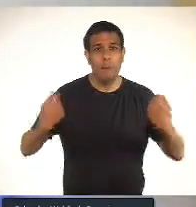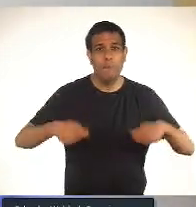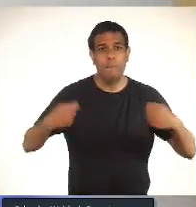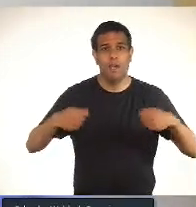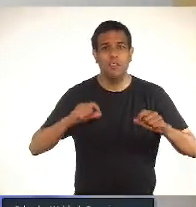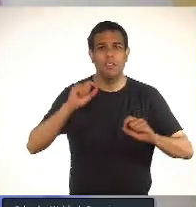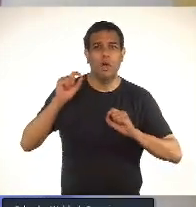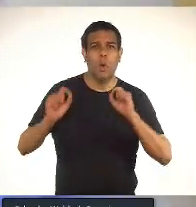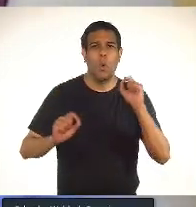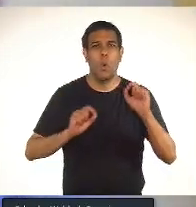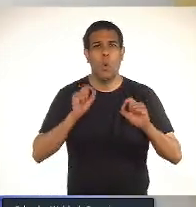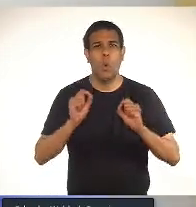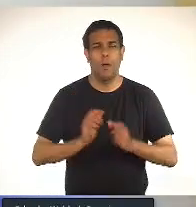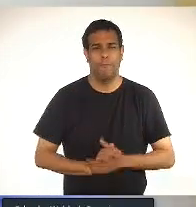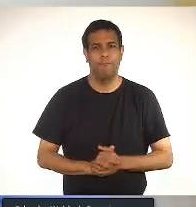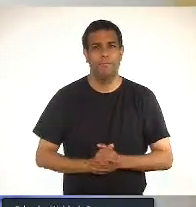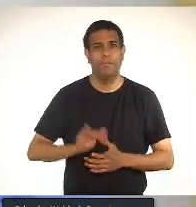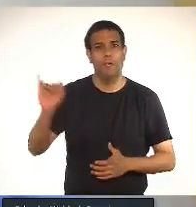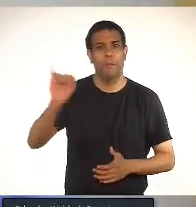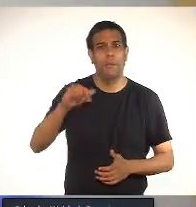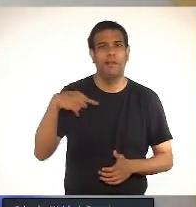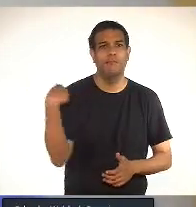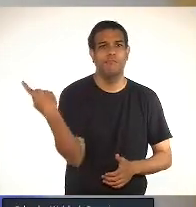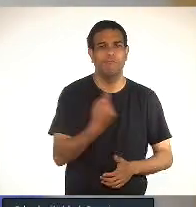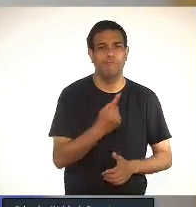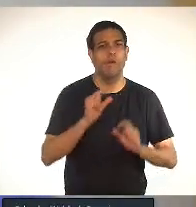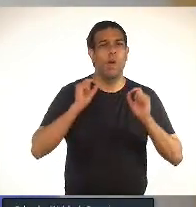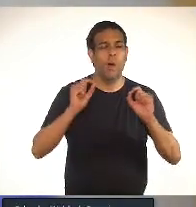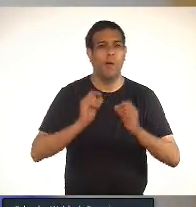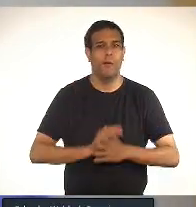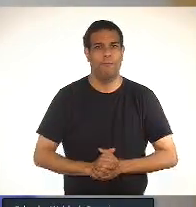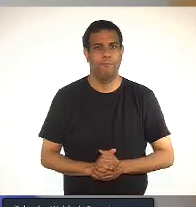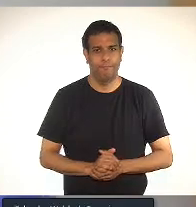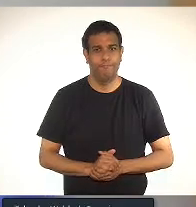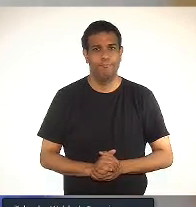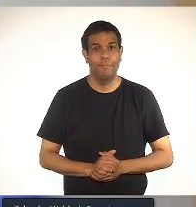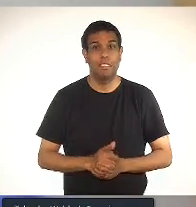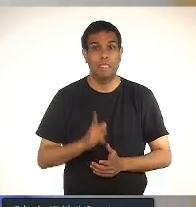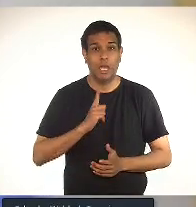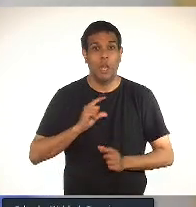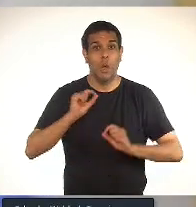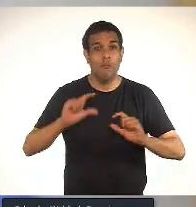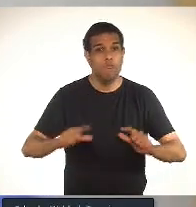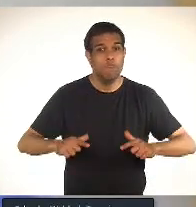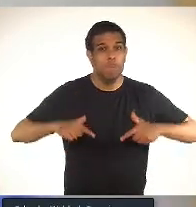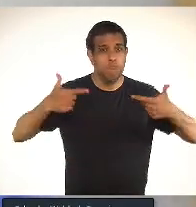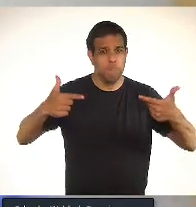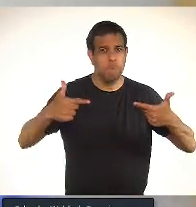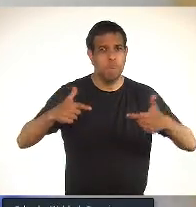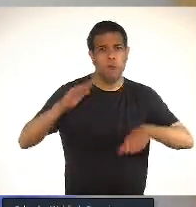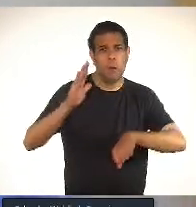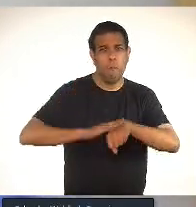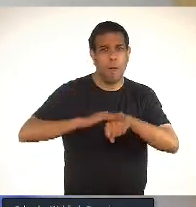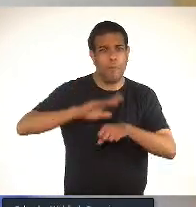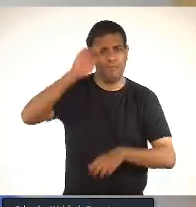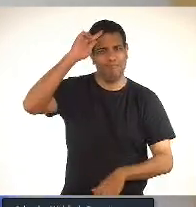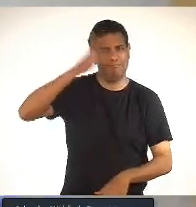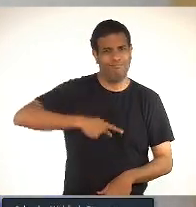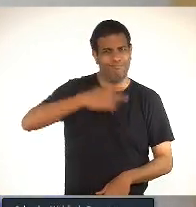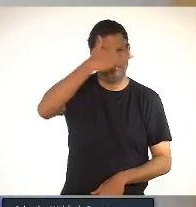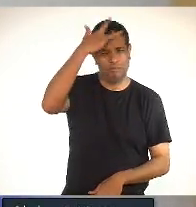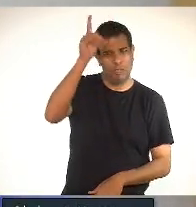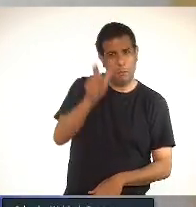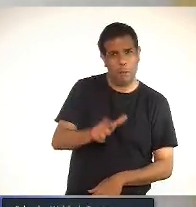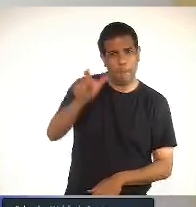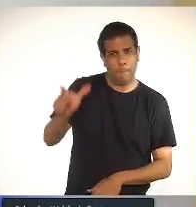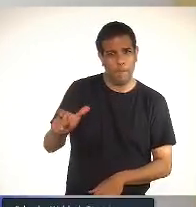e mais do que isso, é importante ressaltar que a atitude das pessoas, a